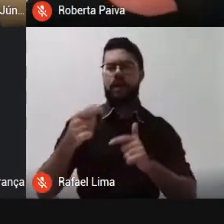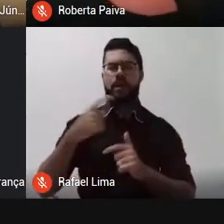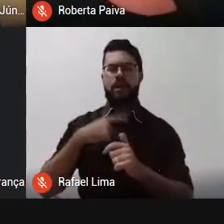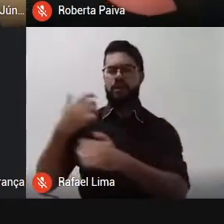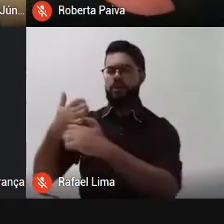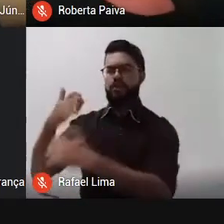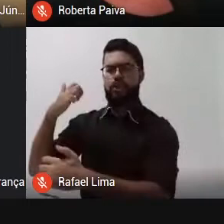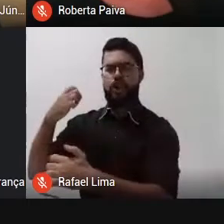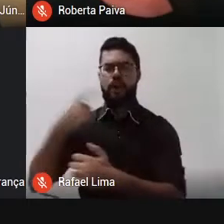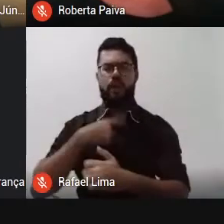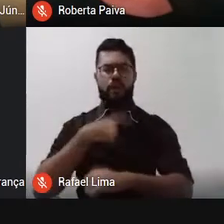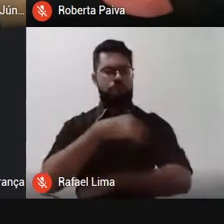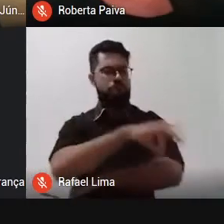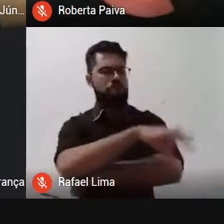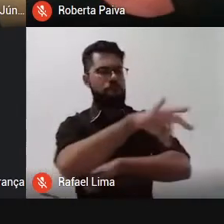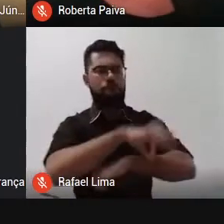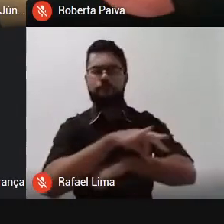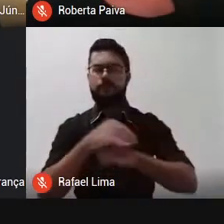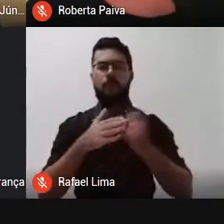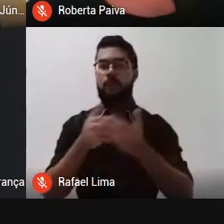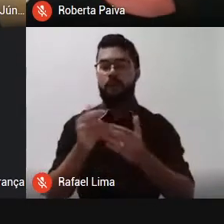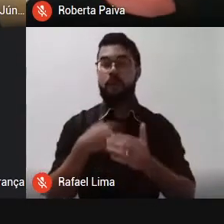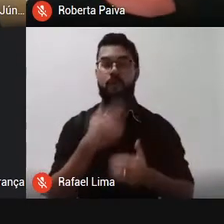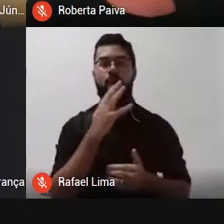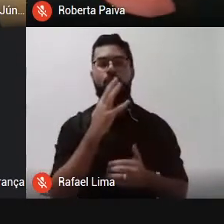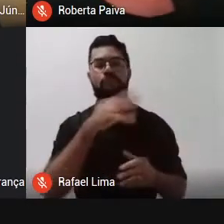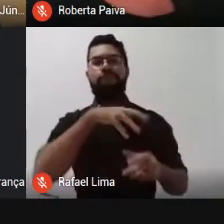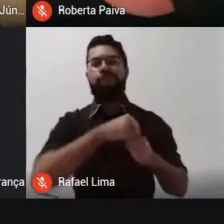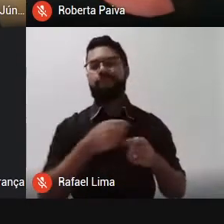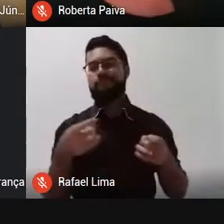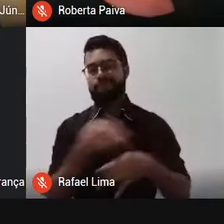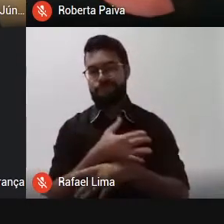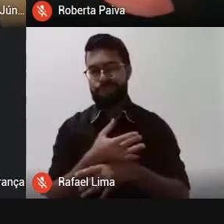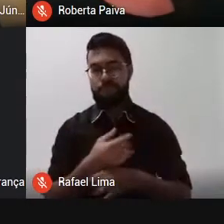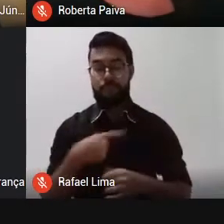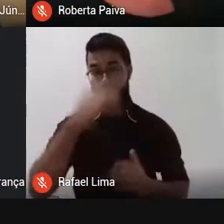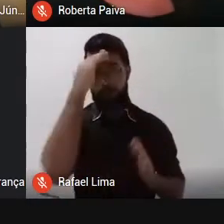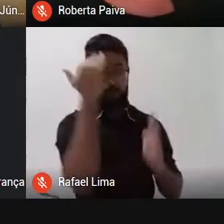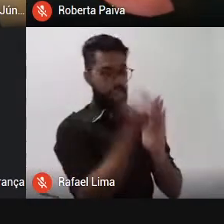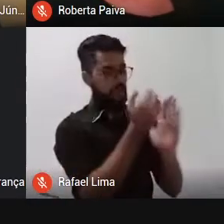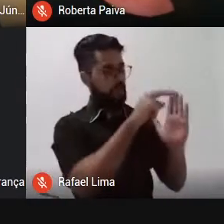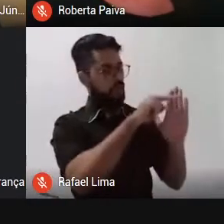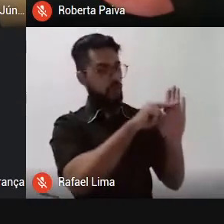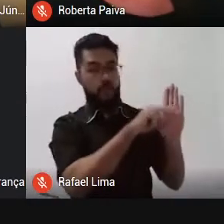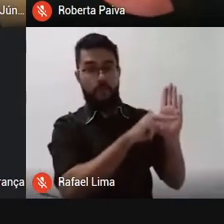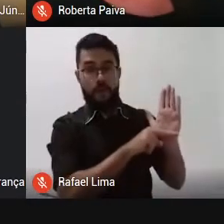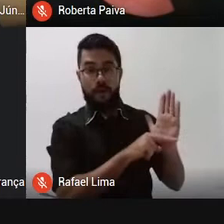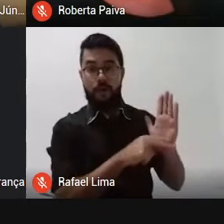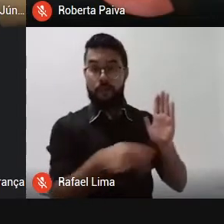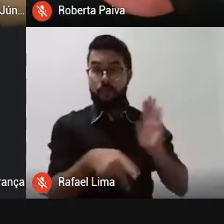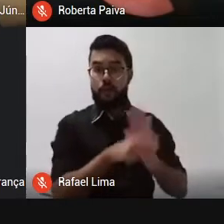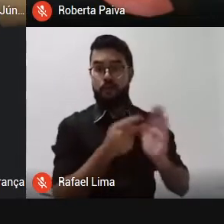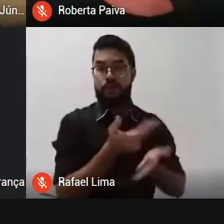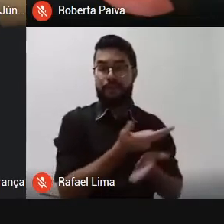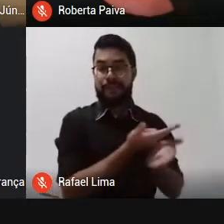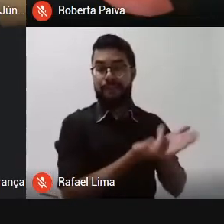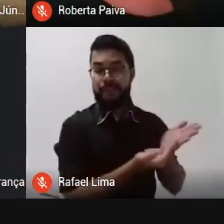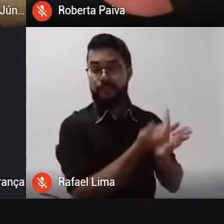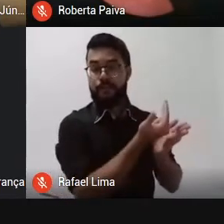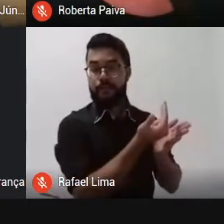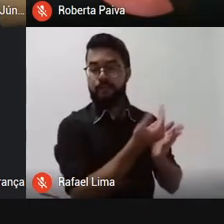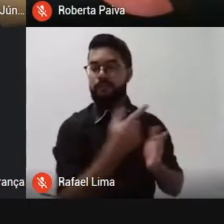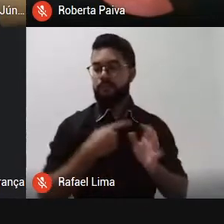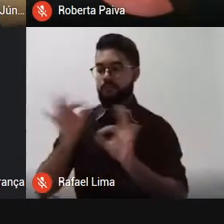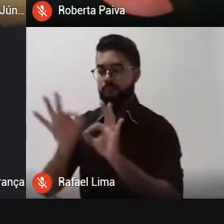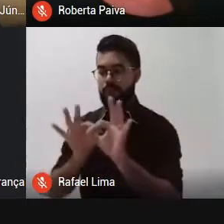em suas representações gráficas, né, mas aí seguimos as normas de desenho, a 6492. Então, desenvolvemos toda a parte